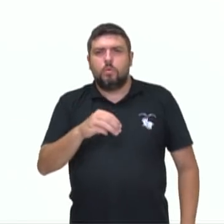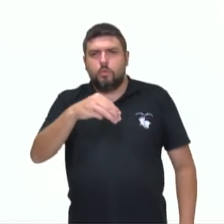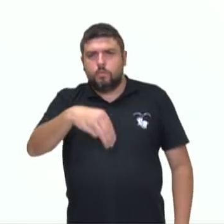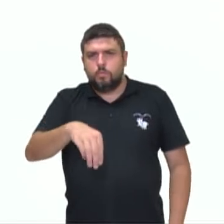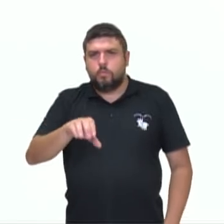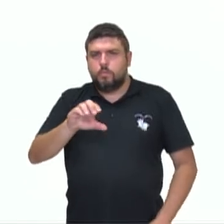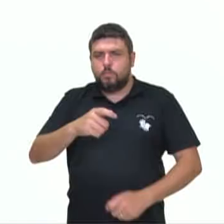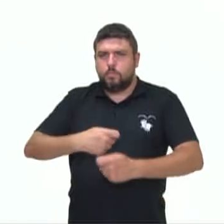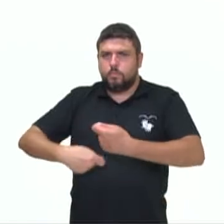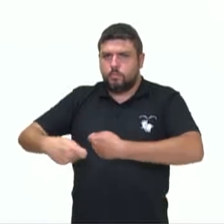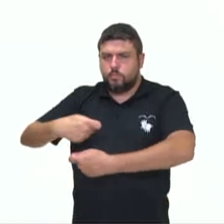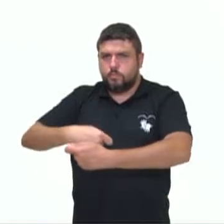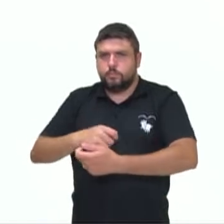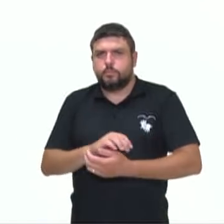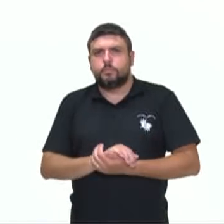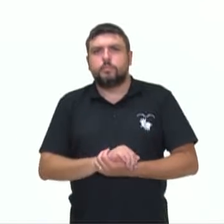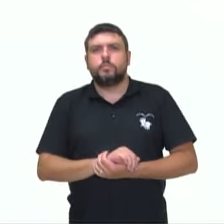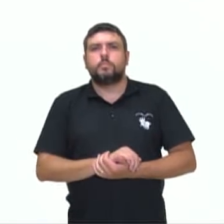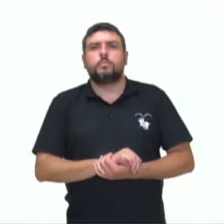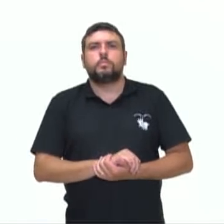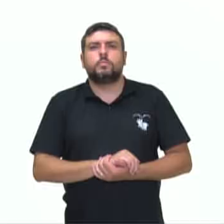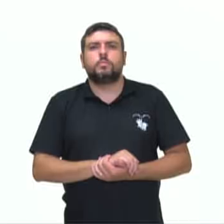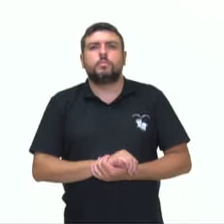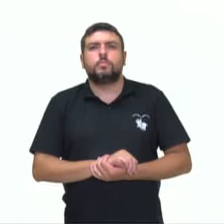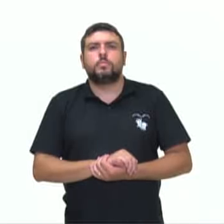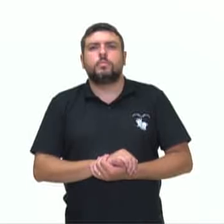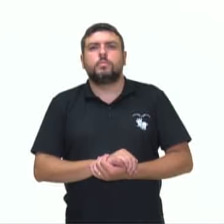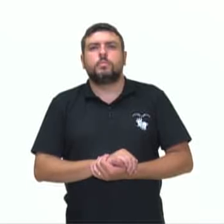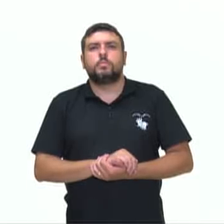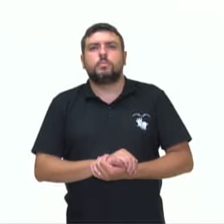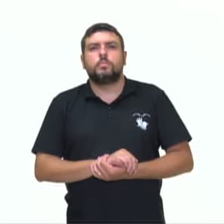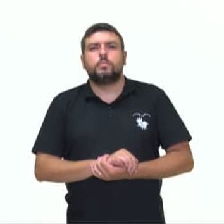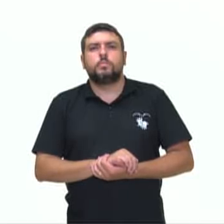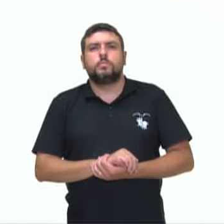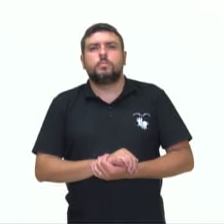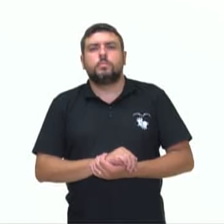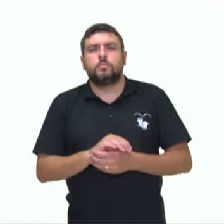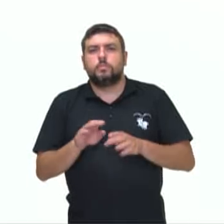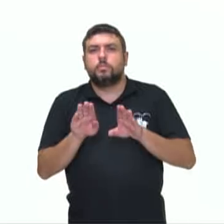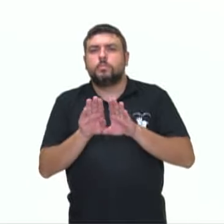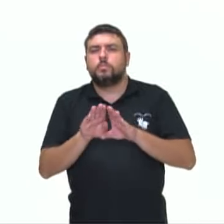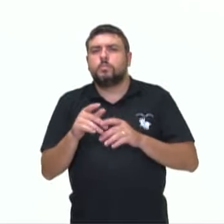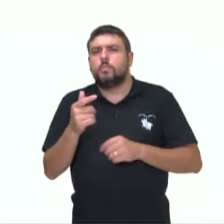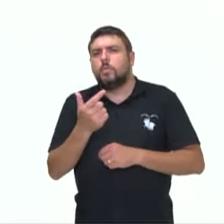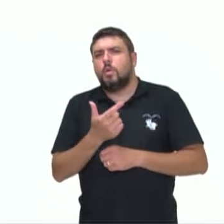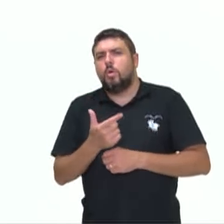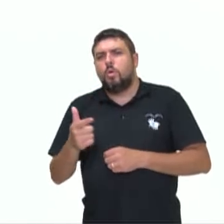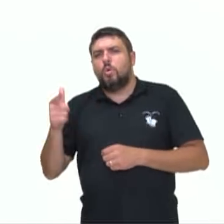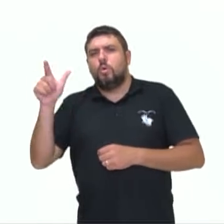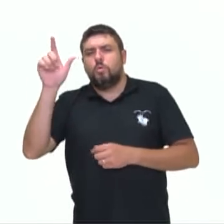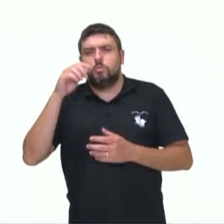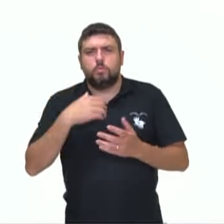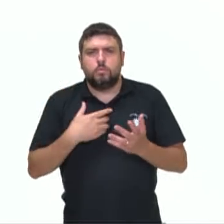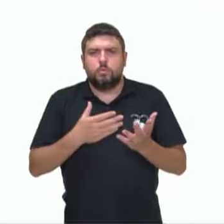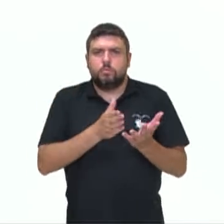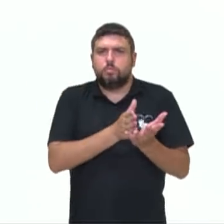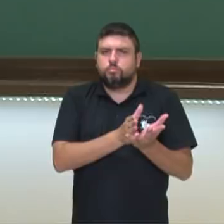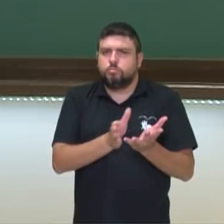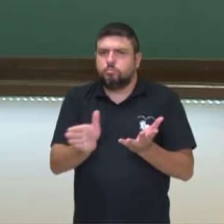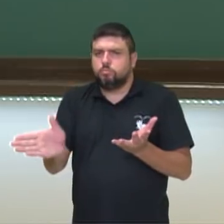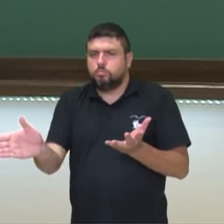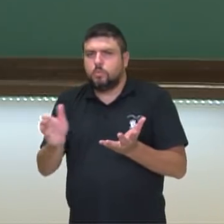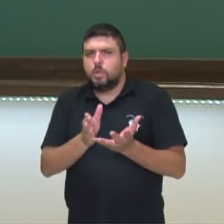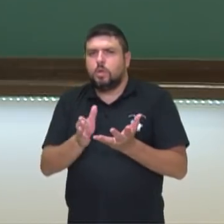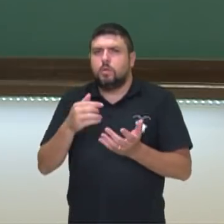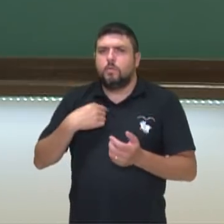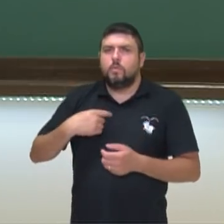do Comércio, tá ok? Uma outra vertente muito importante e necessário para que nós possamos